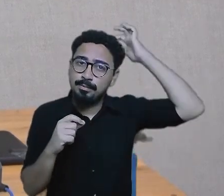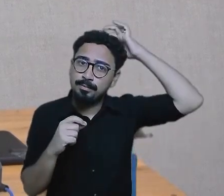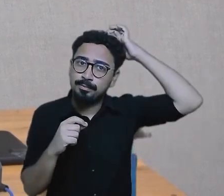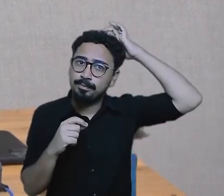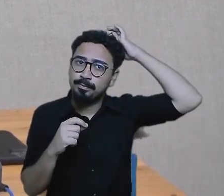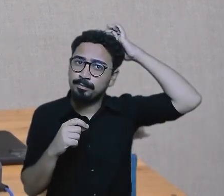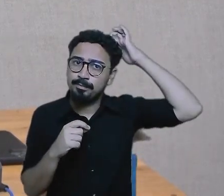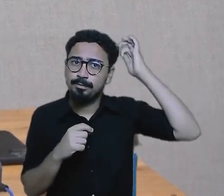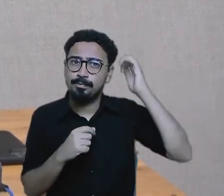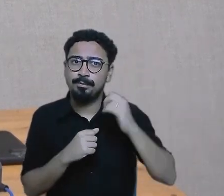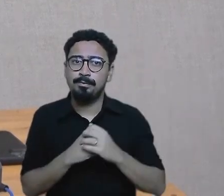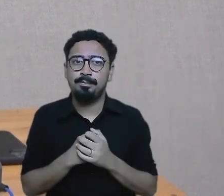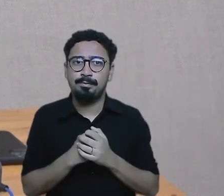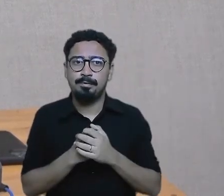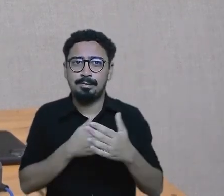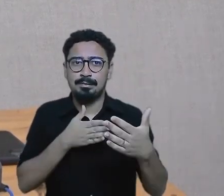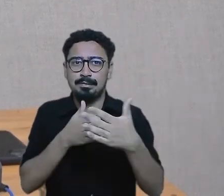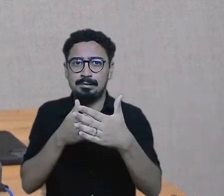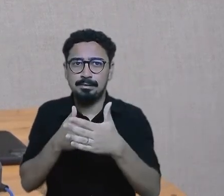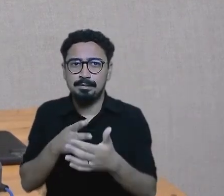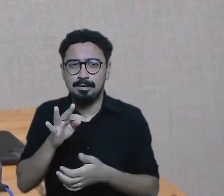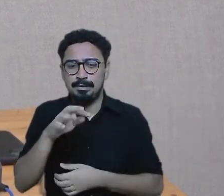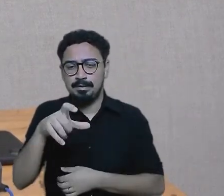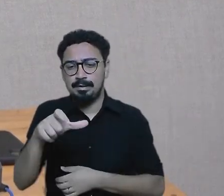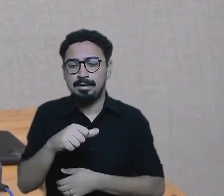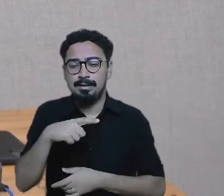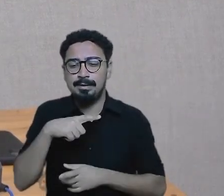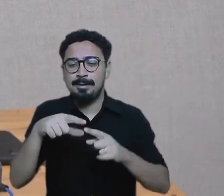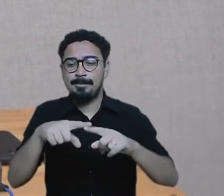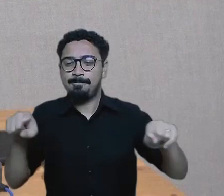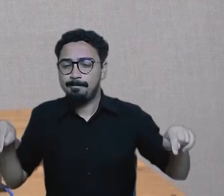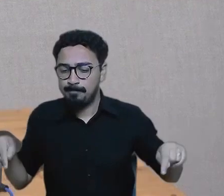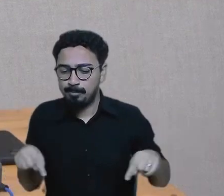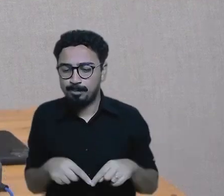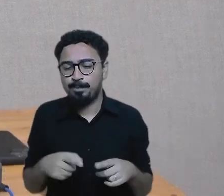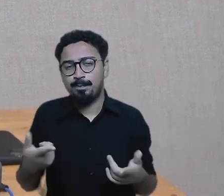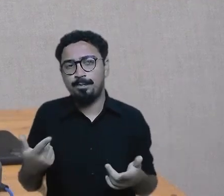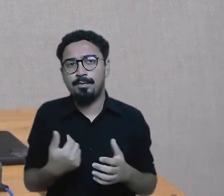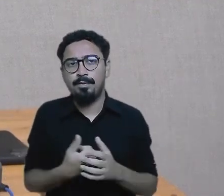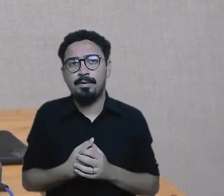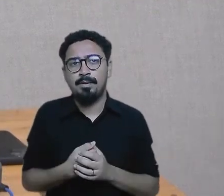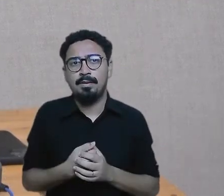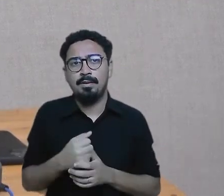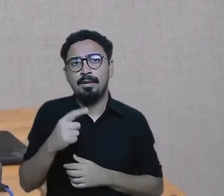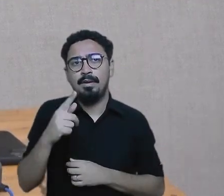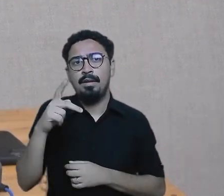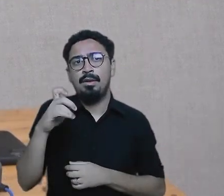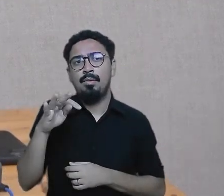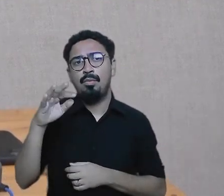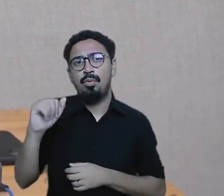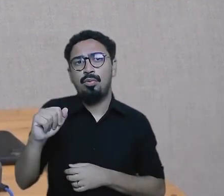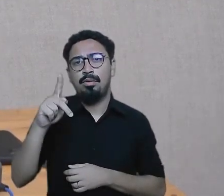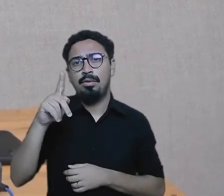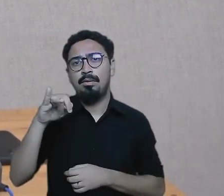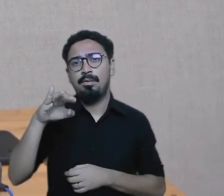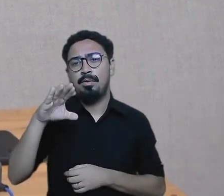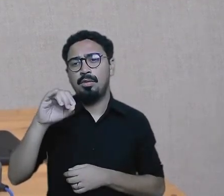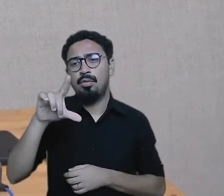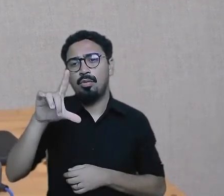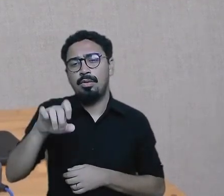que essa taxa existem terrenos por exemplo essas famosa ponta de picolé que elas são tão grandes que